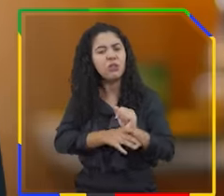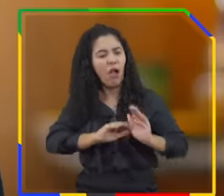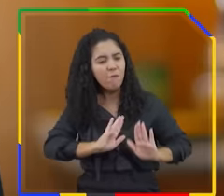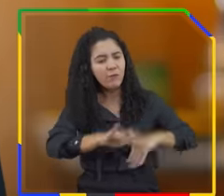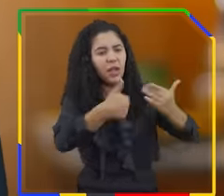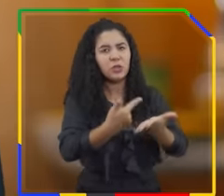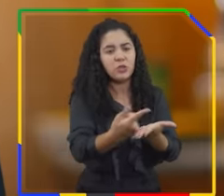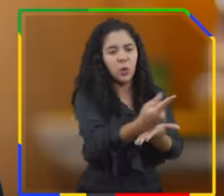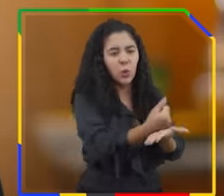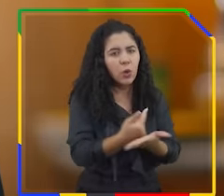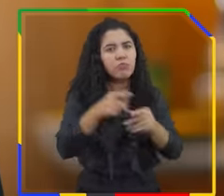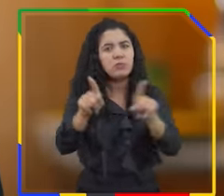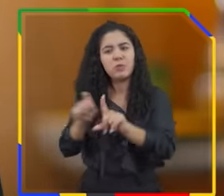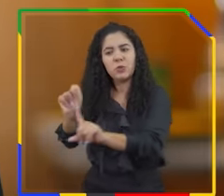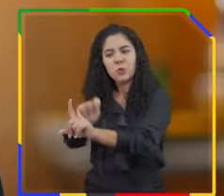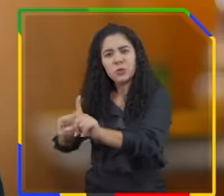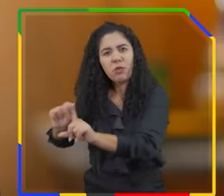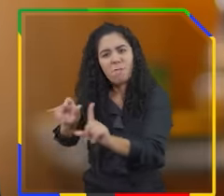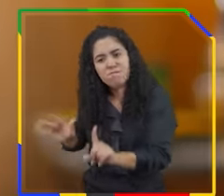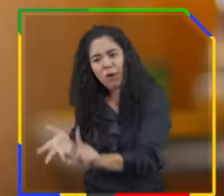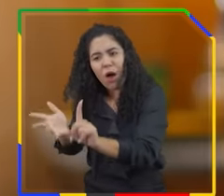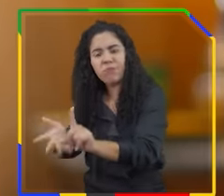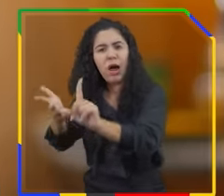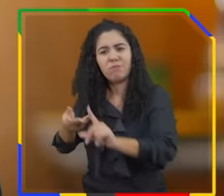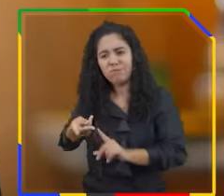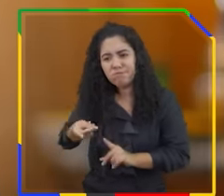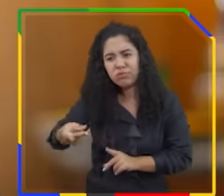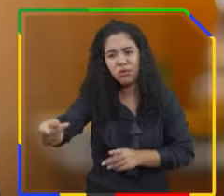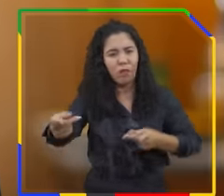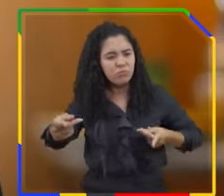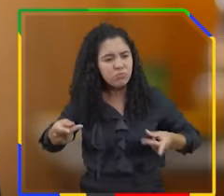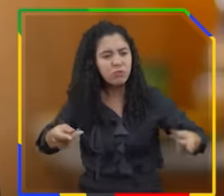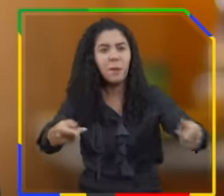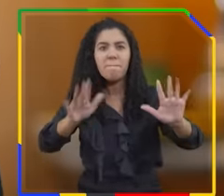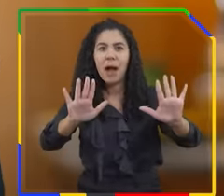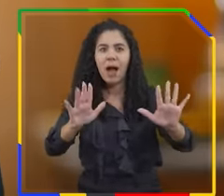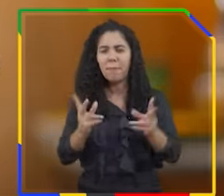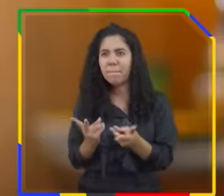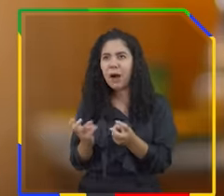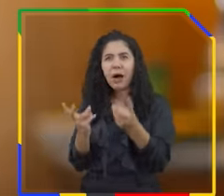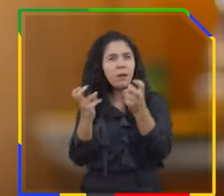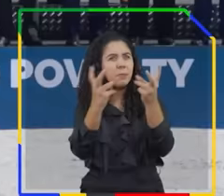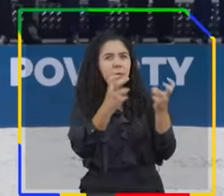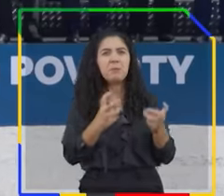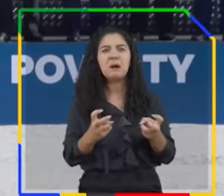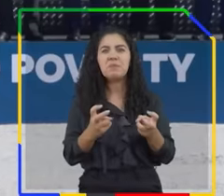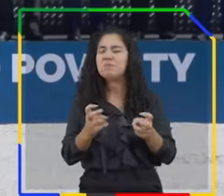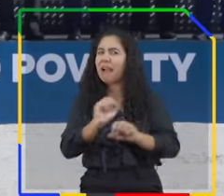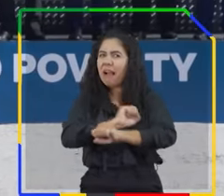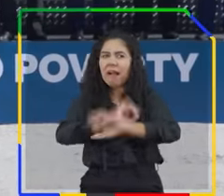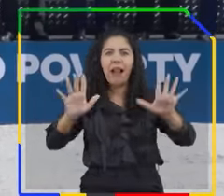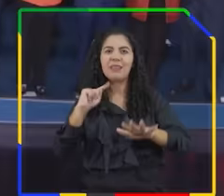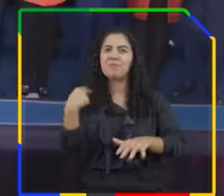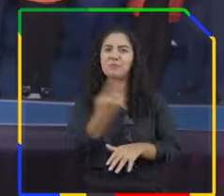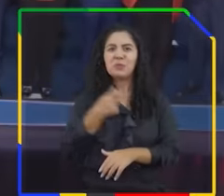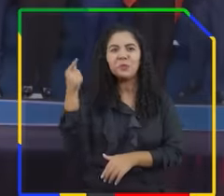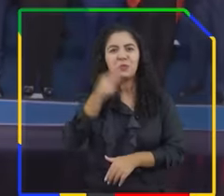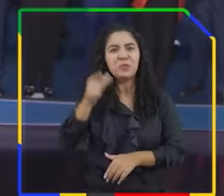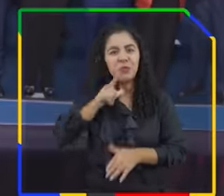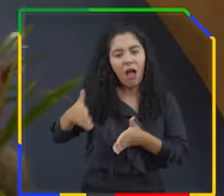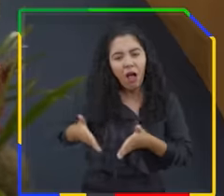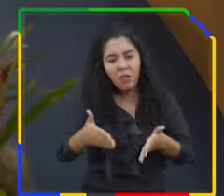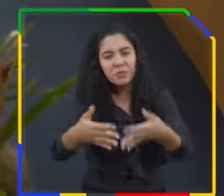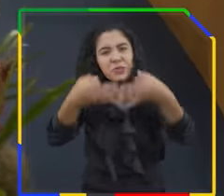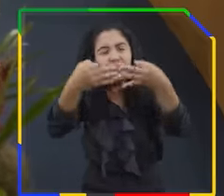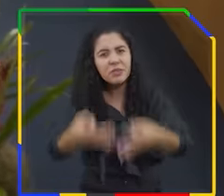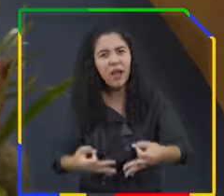econômicos e sociais duradouros. Hoje, temos sinais claros de que estamos no caminho certo. O Brasil não apenas recuperou o